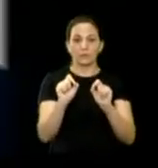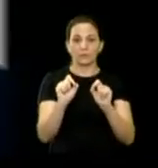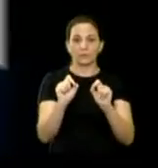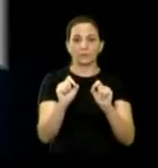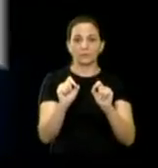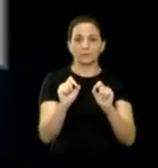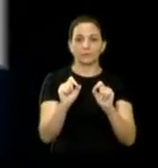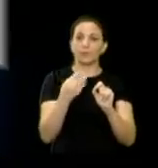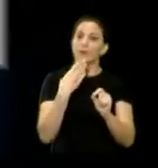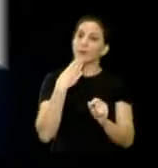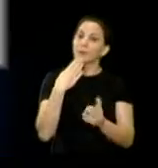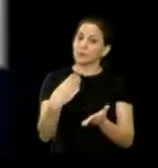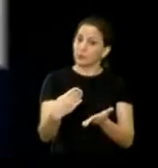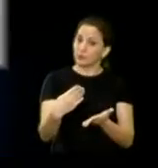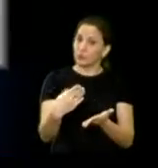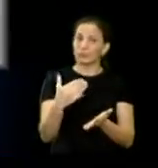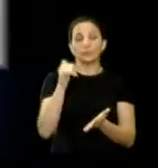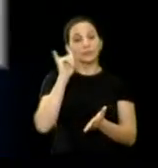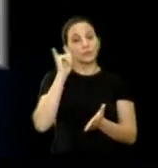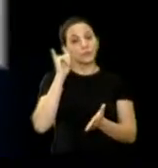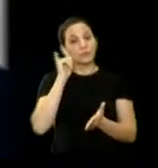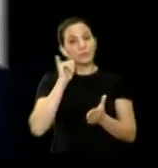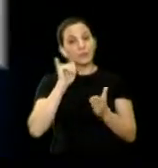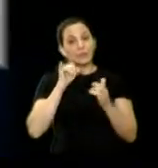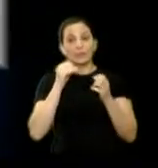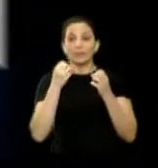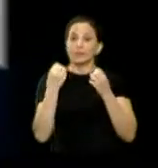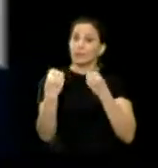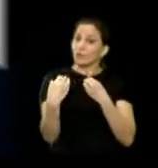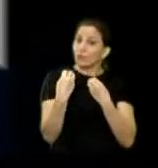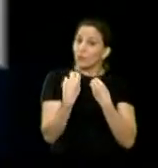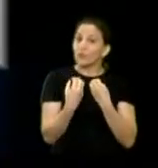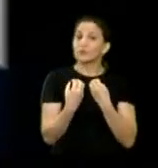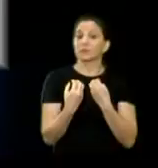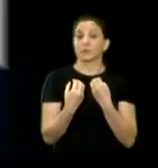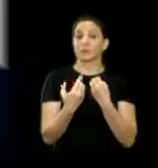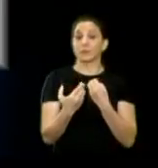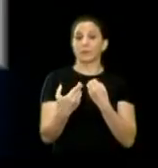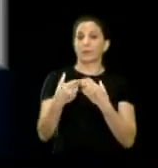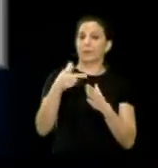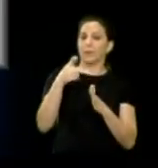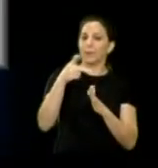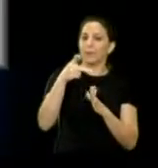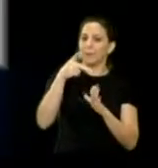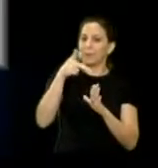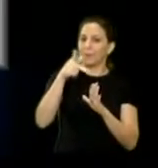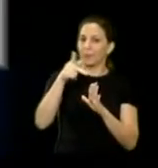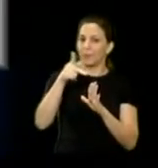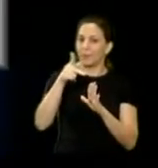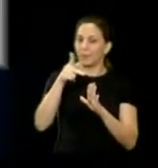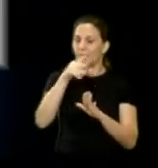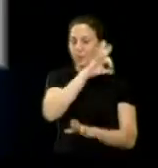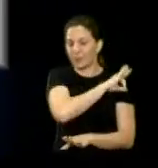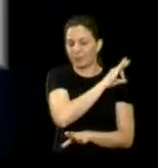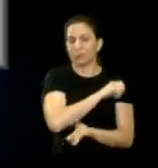Eu fiz um requerimento solicitando informação da prefeitura em outubro. Foi aprovado aqui nessa